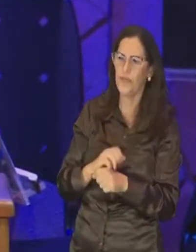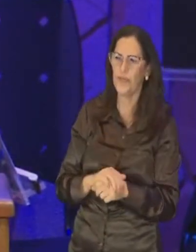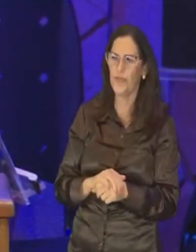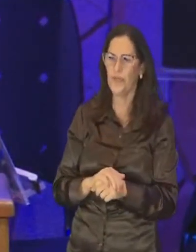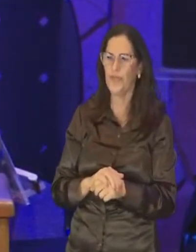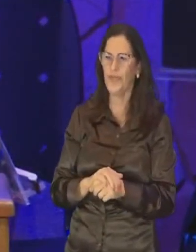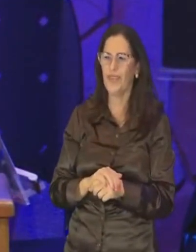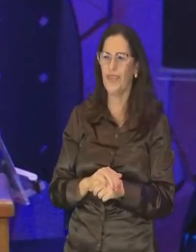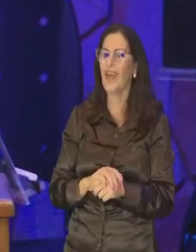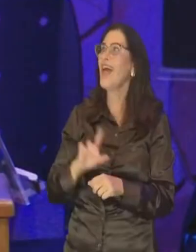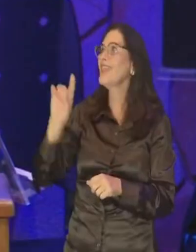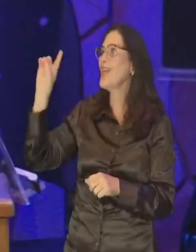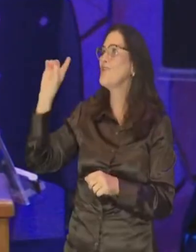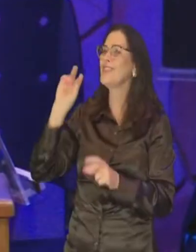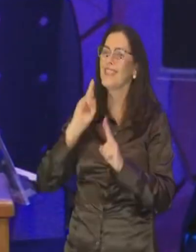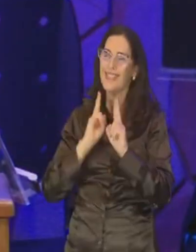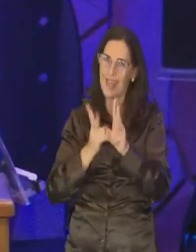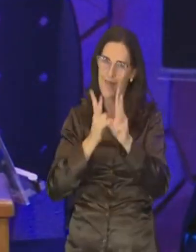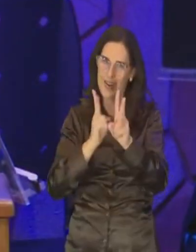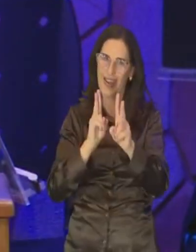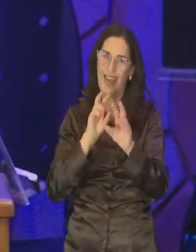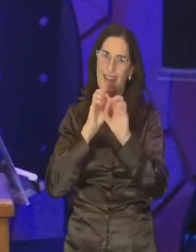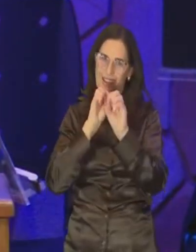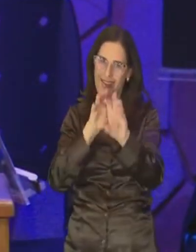Ele sempre quer nos ensinar.